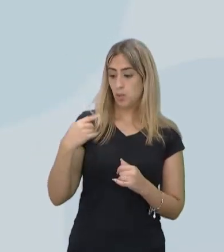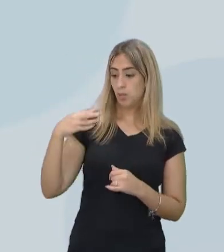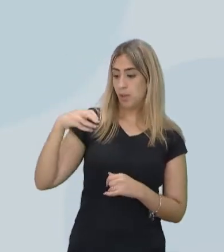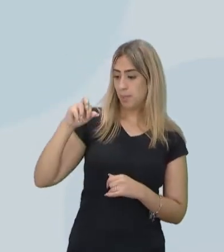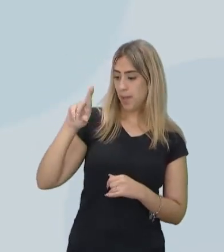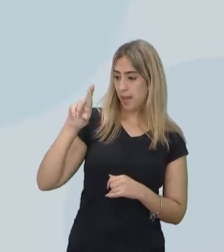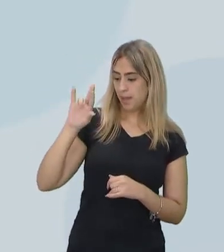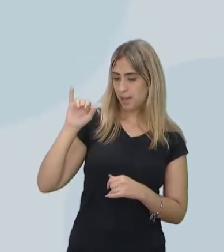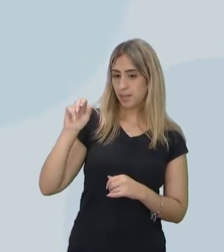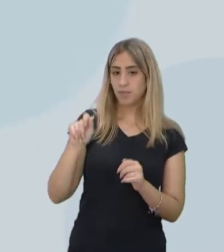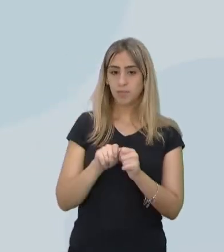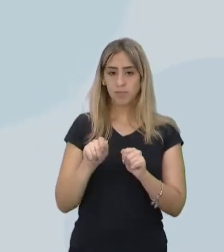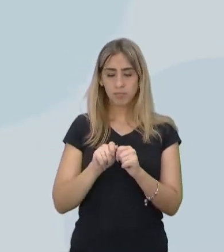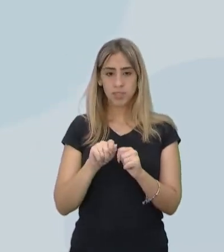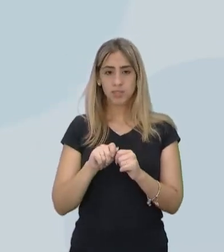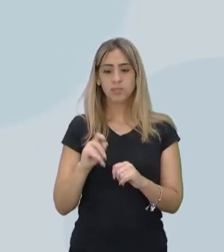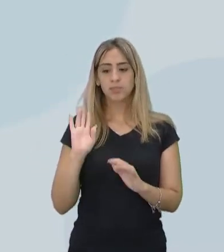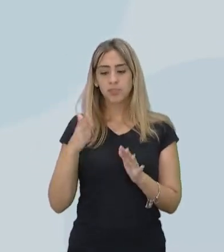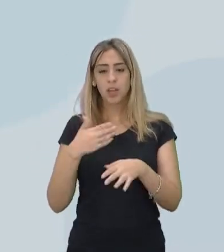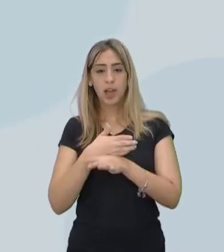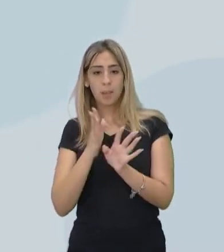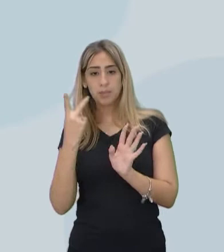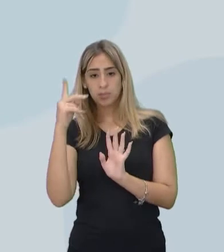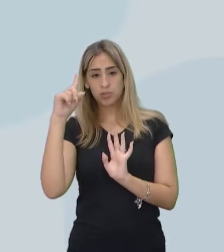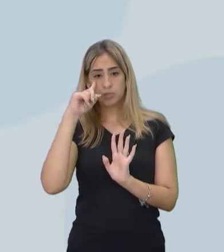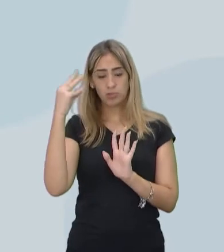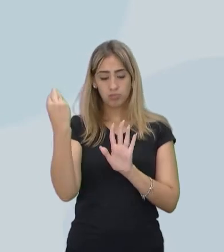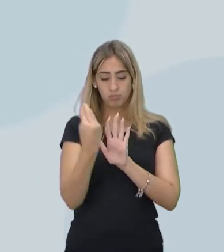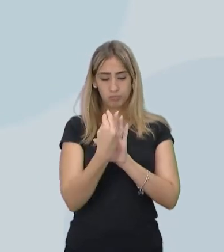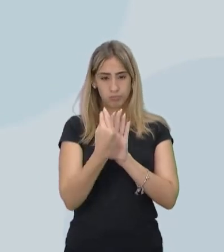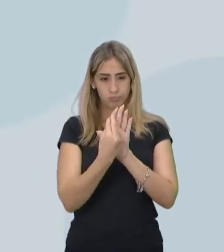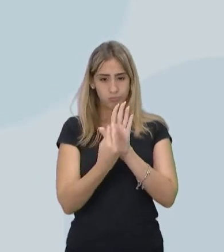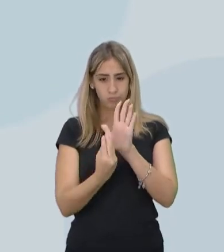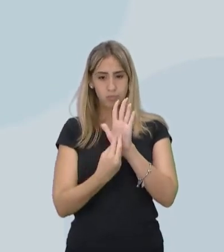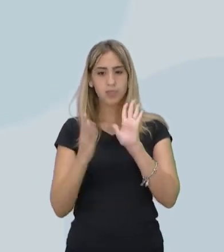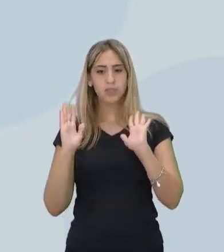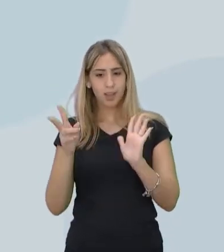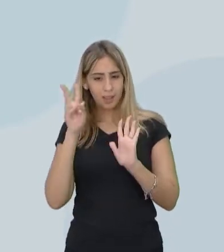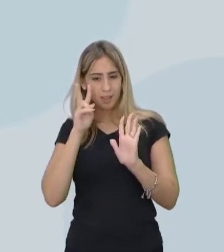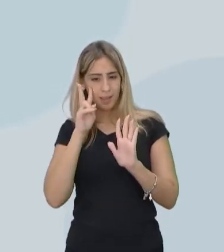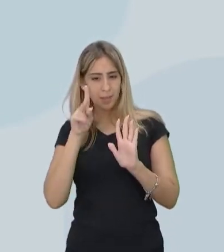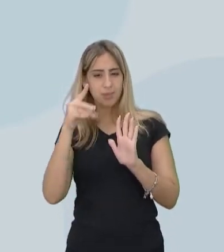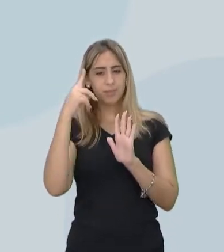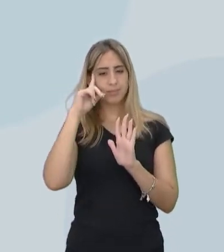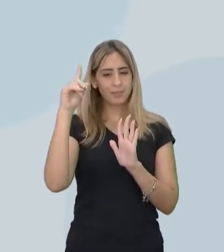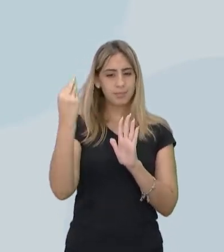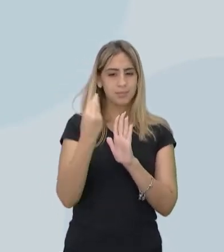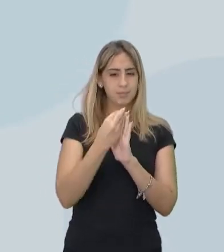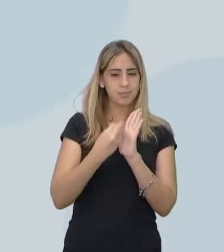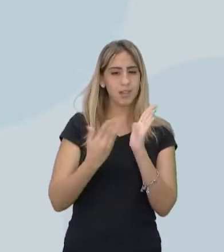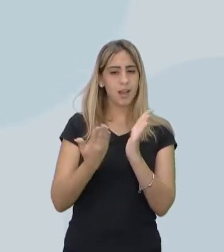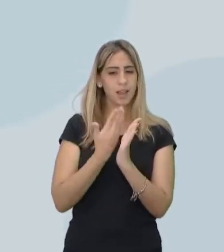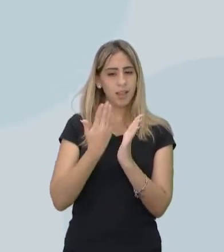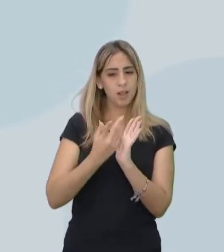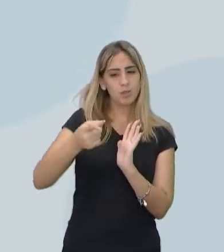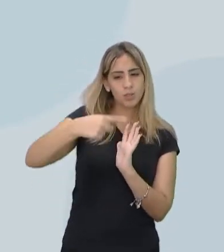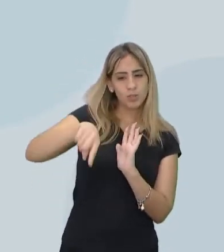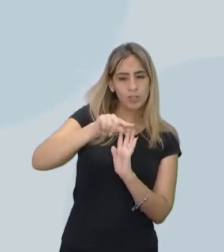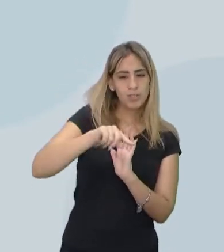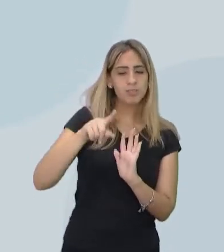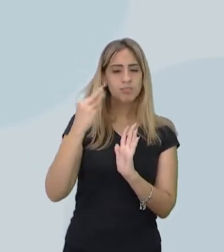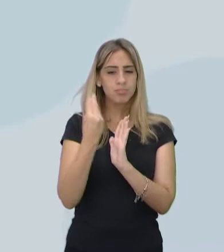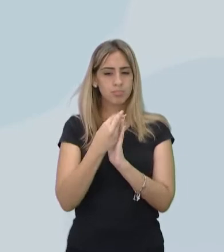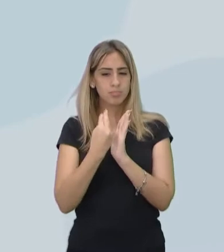E você que está assistindo aí, ó, já abre aí o seu diário de bordo. Lembra do diário de bordo, que é o seu caderno, onde você vai escrever o